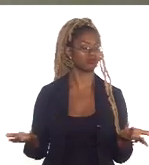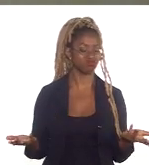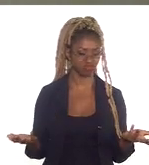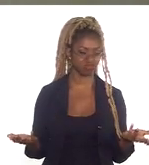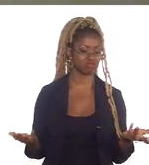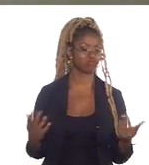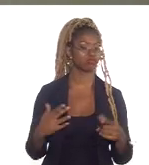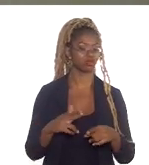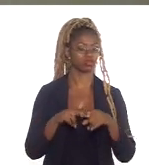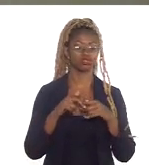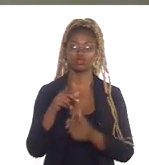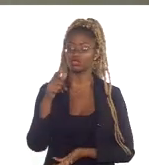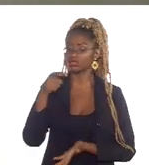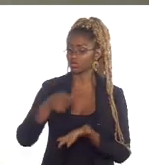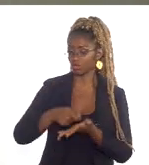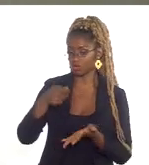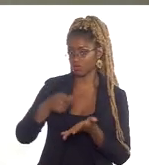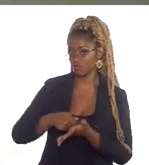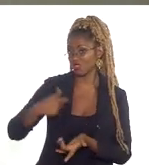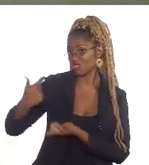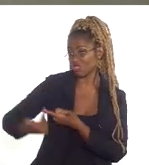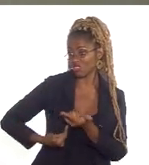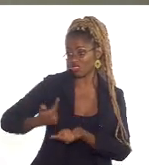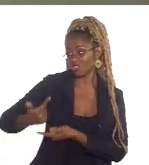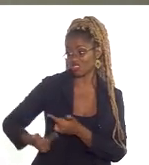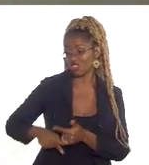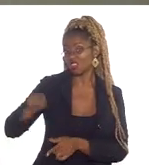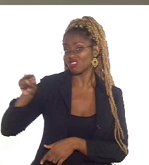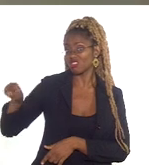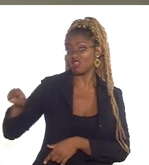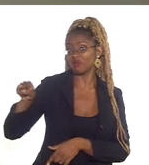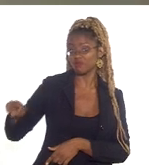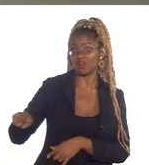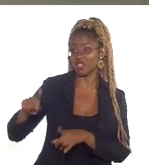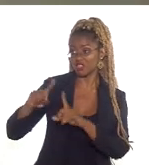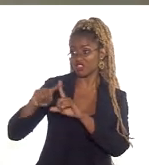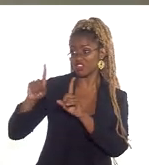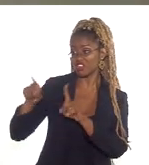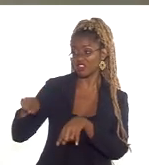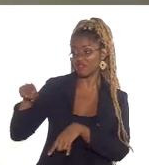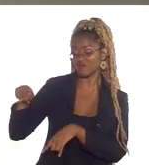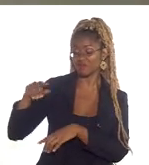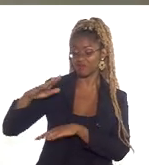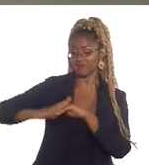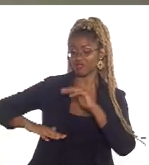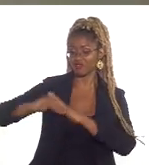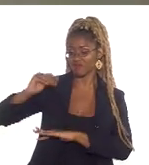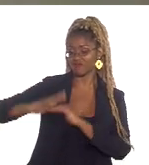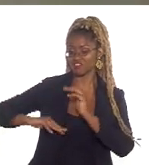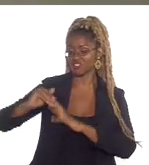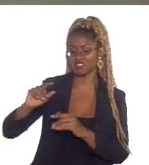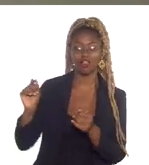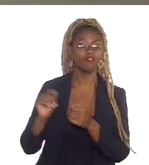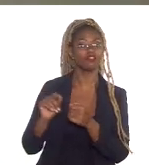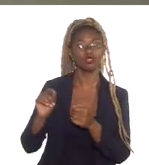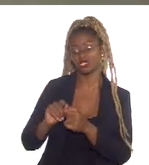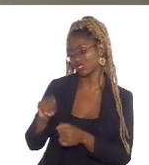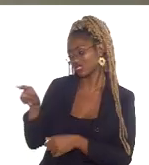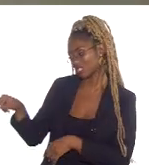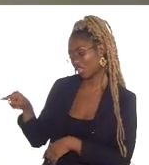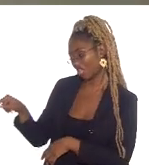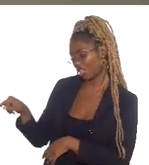é dever de ofício, agora é dever de ofício da Fazenda